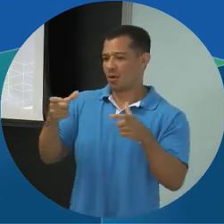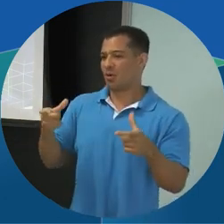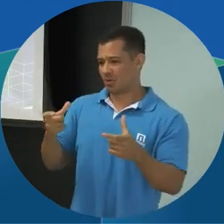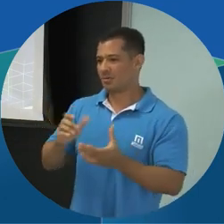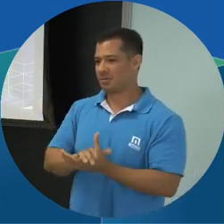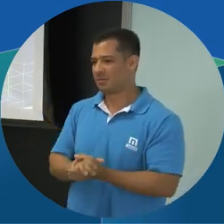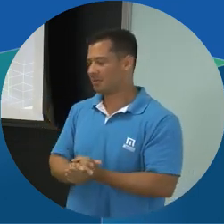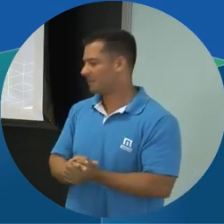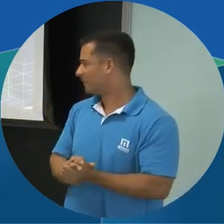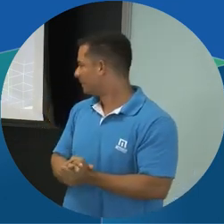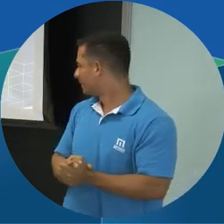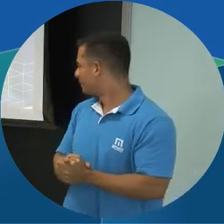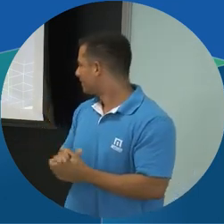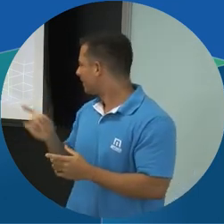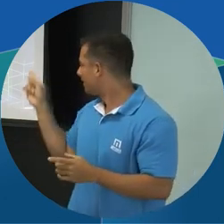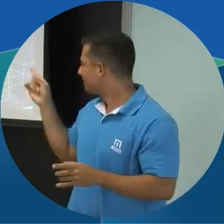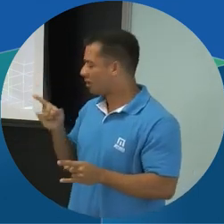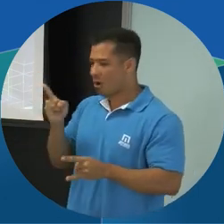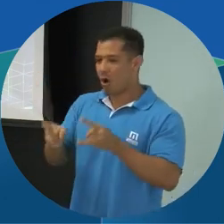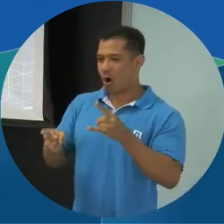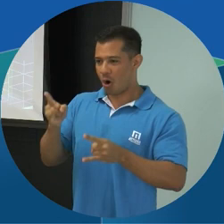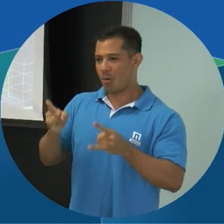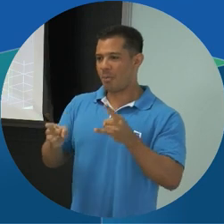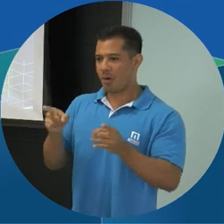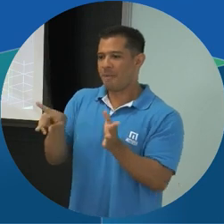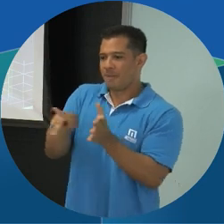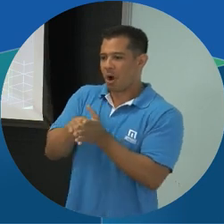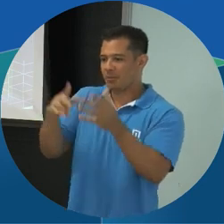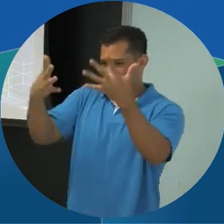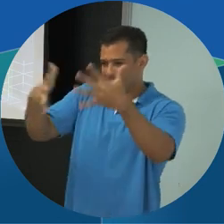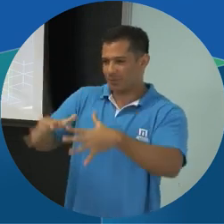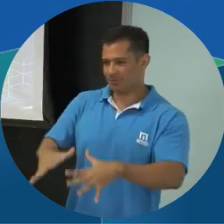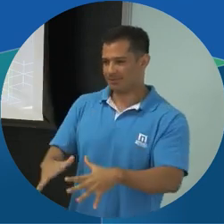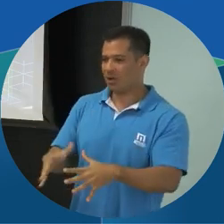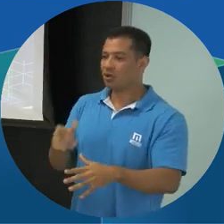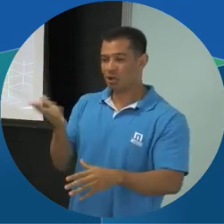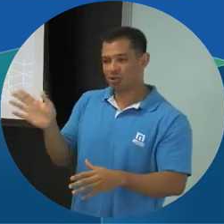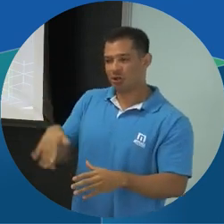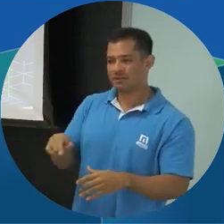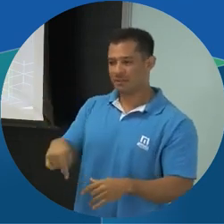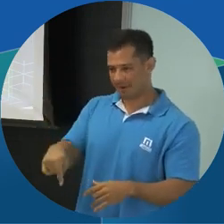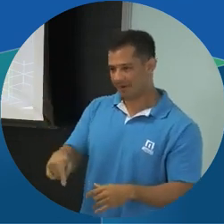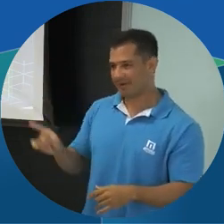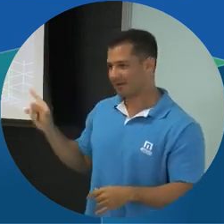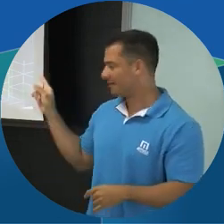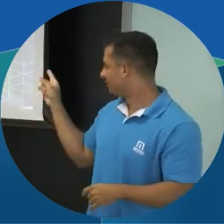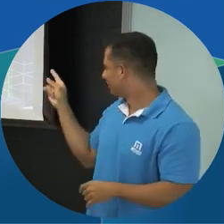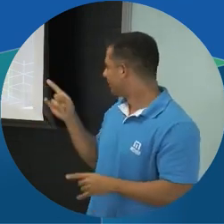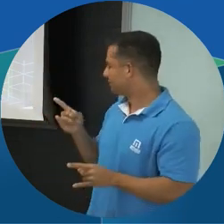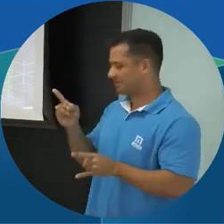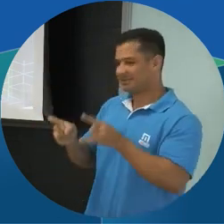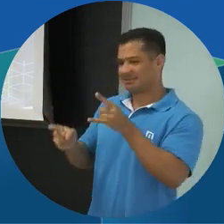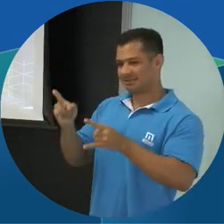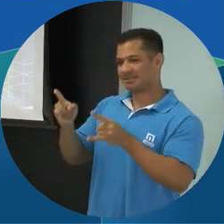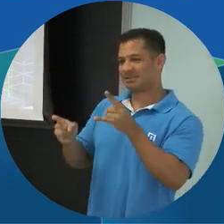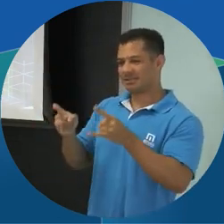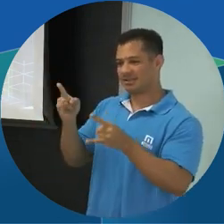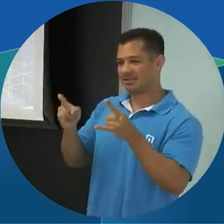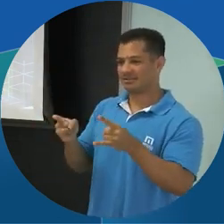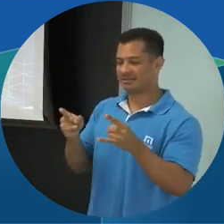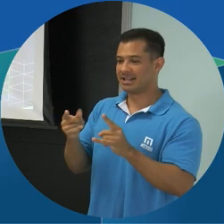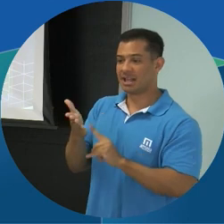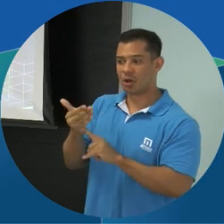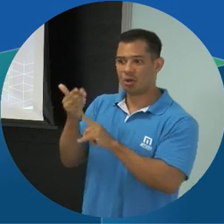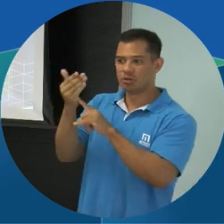Esse é o robô de hidrodemolição que nós trouxemos. É uma tecnologia assim, totalmente